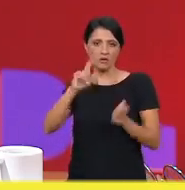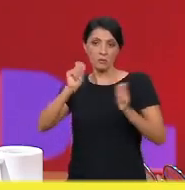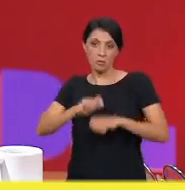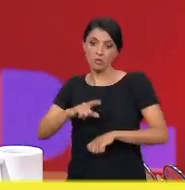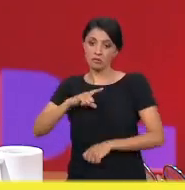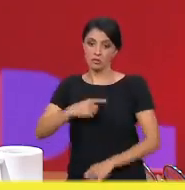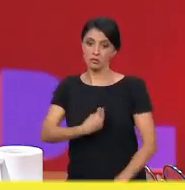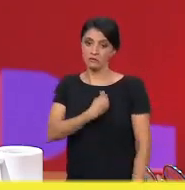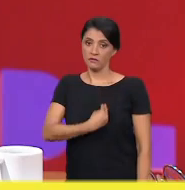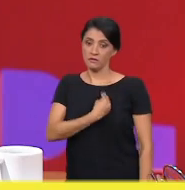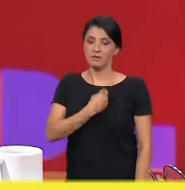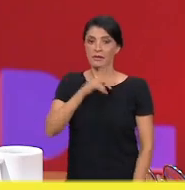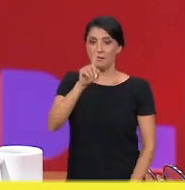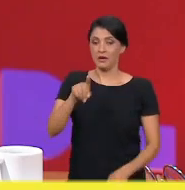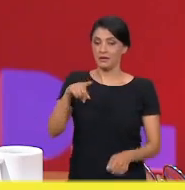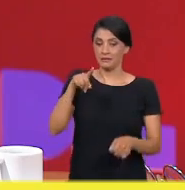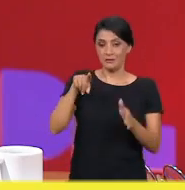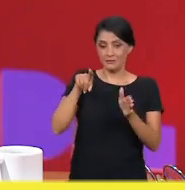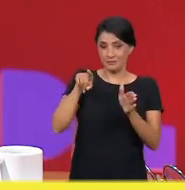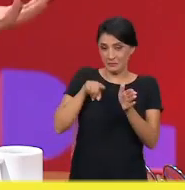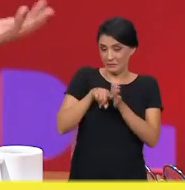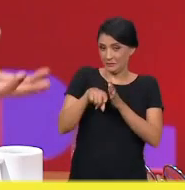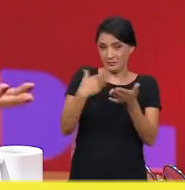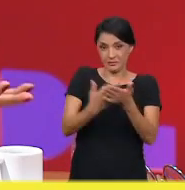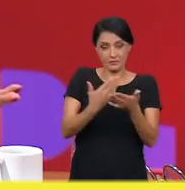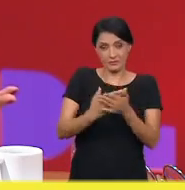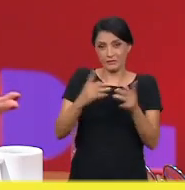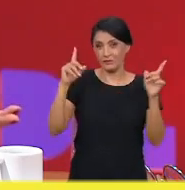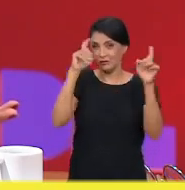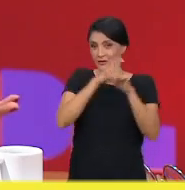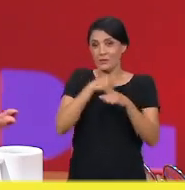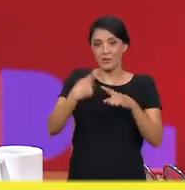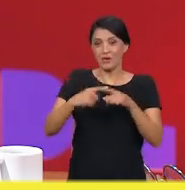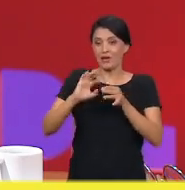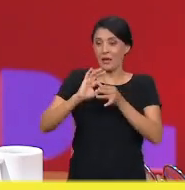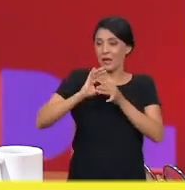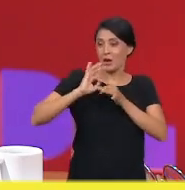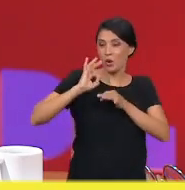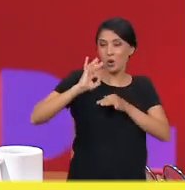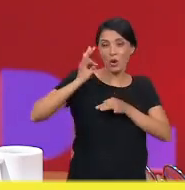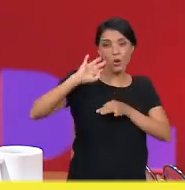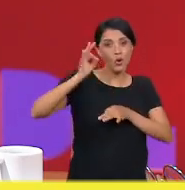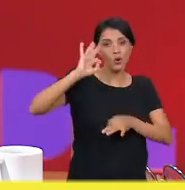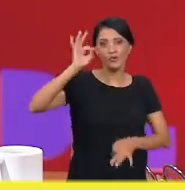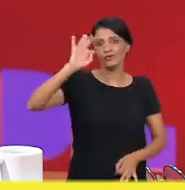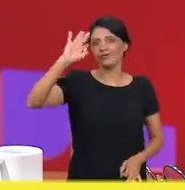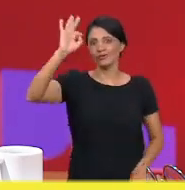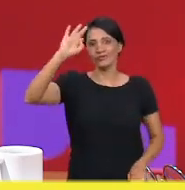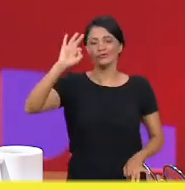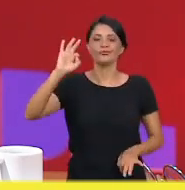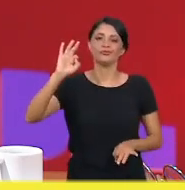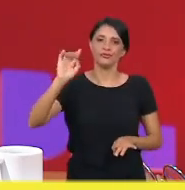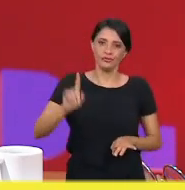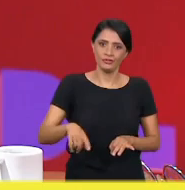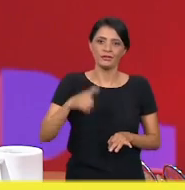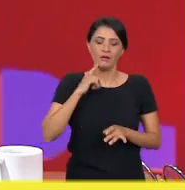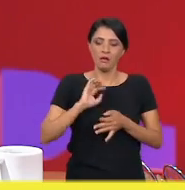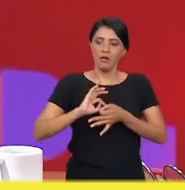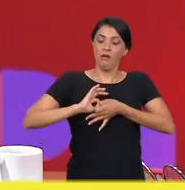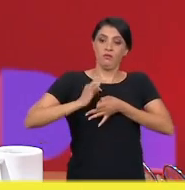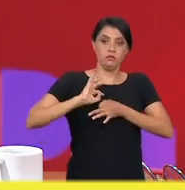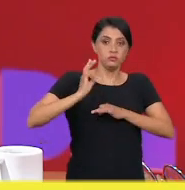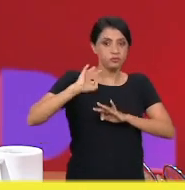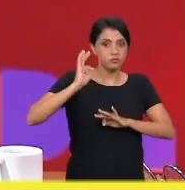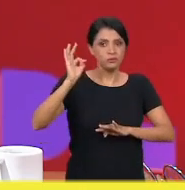vida. Mas é um estudo muito difícil, porque as distâncias no universo são extremamente vastas. Claro. Então, a gente, à distância,